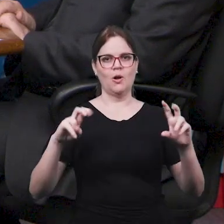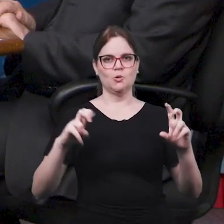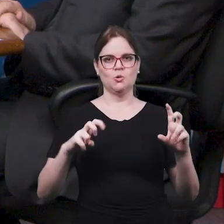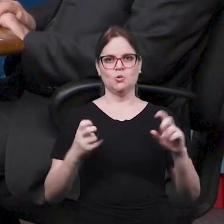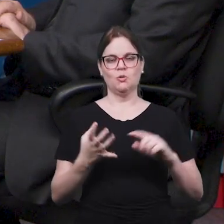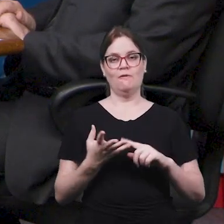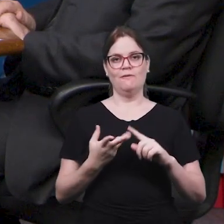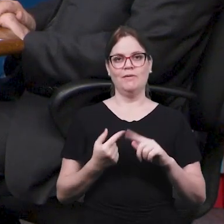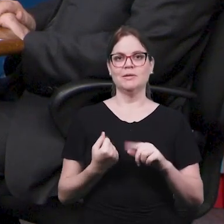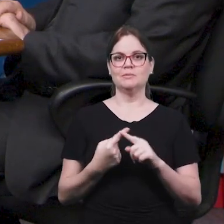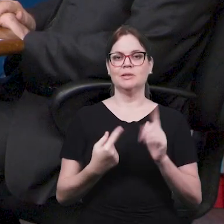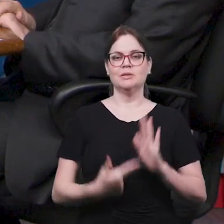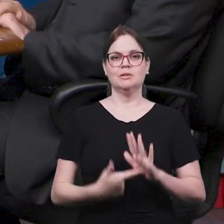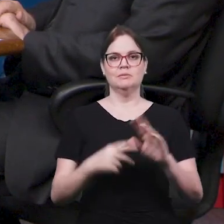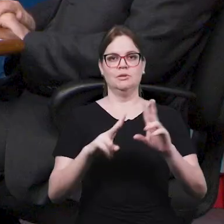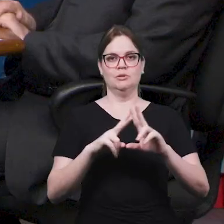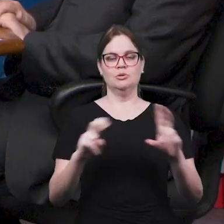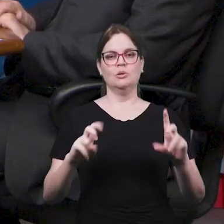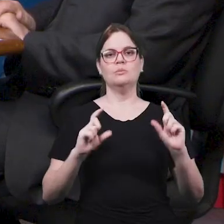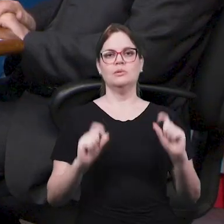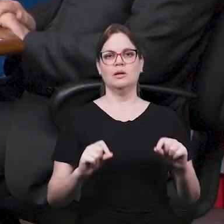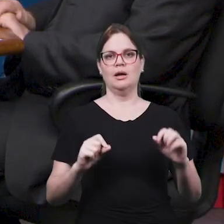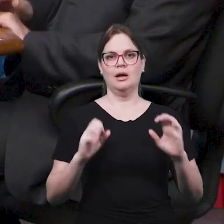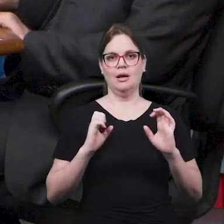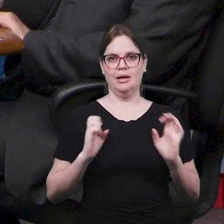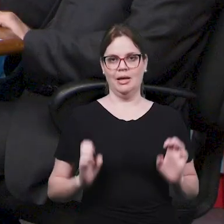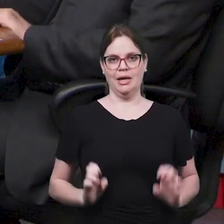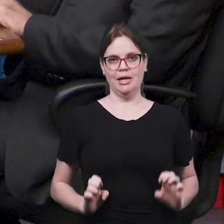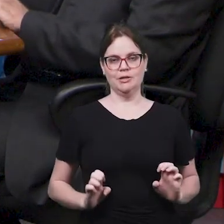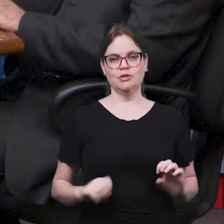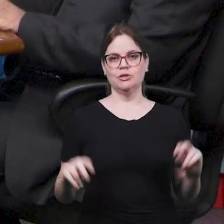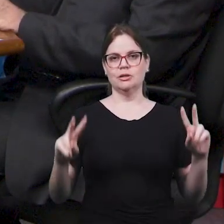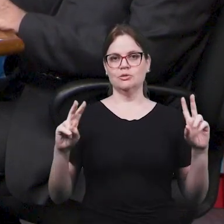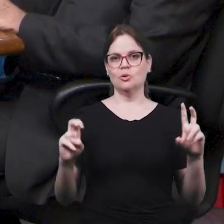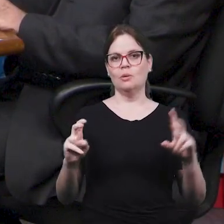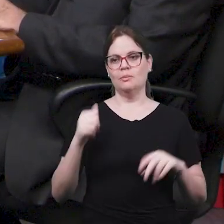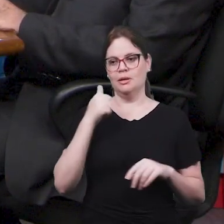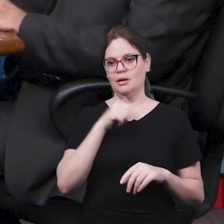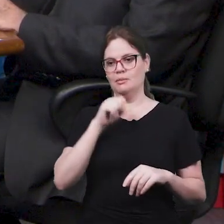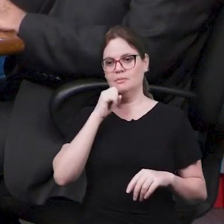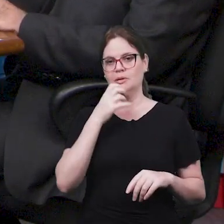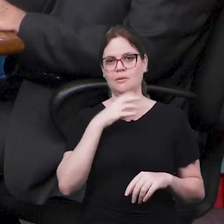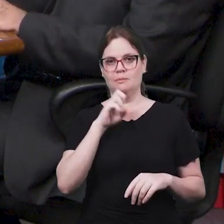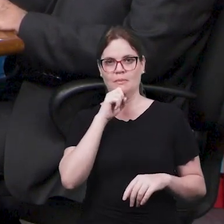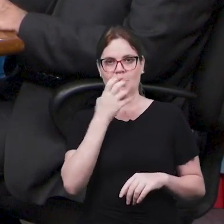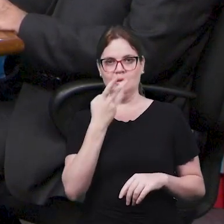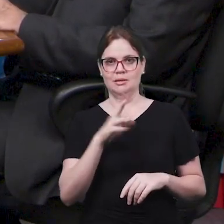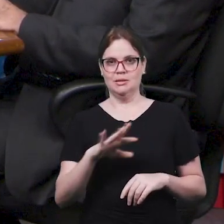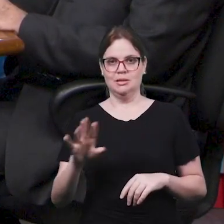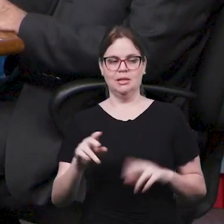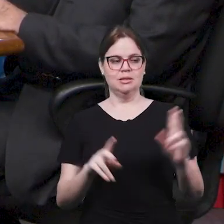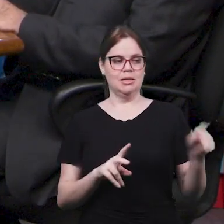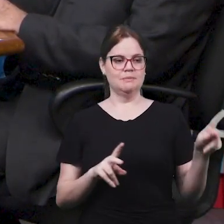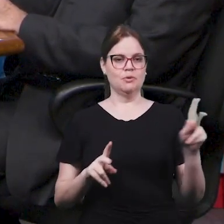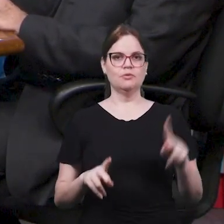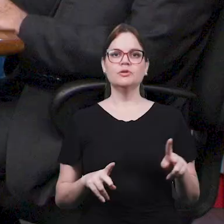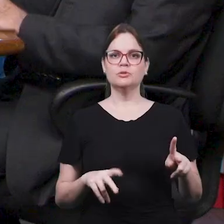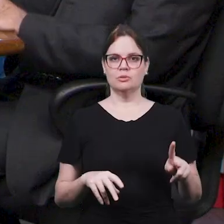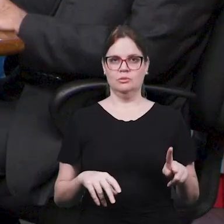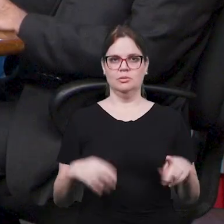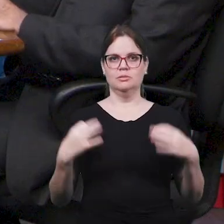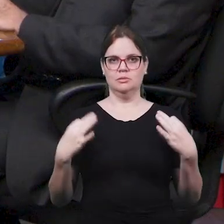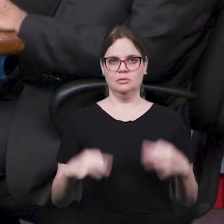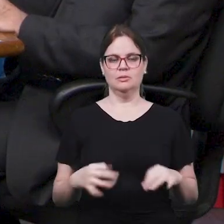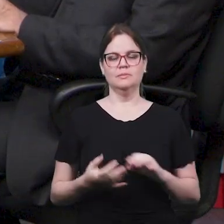fala da ética com relação aos pais das crianças, a ética das professoras com relação àquilo que os pais querem